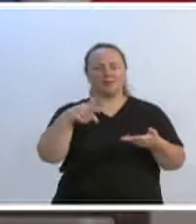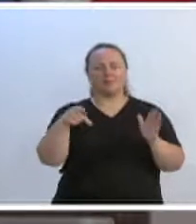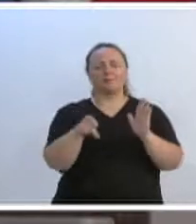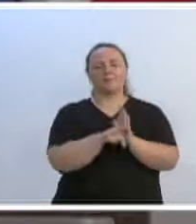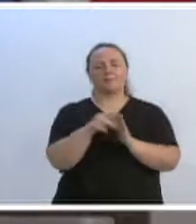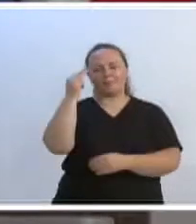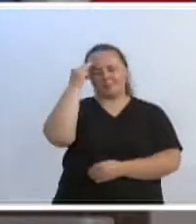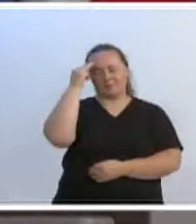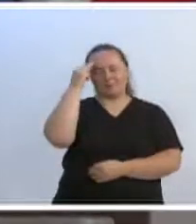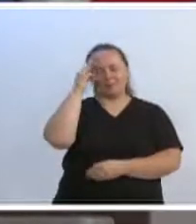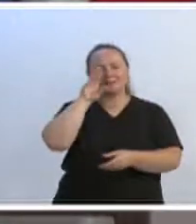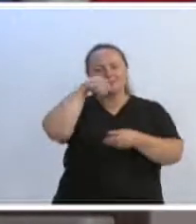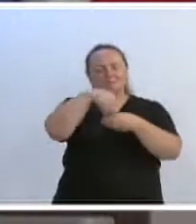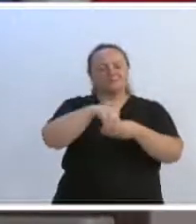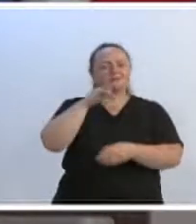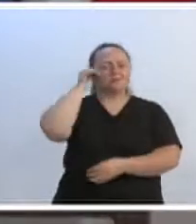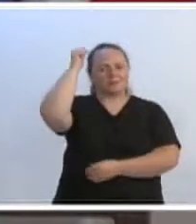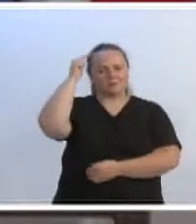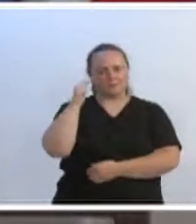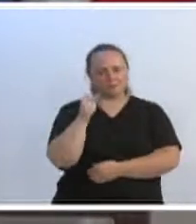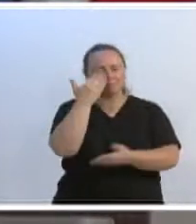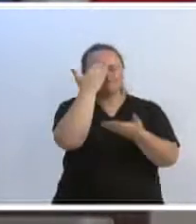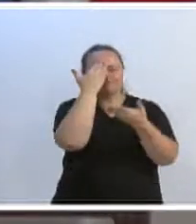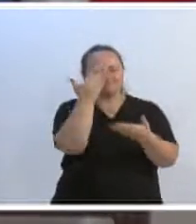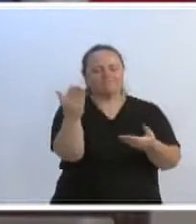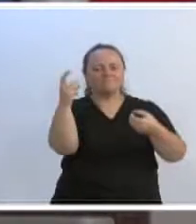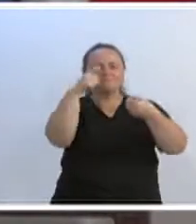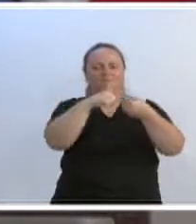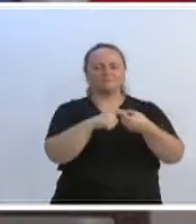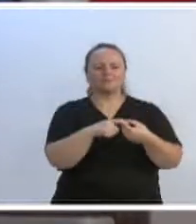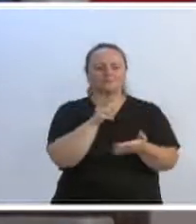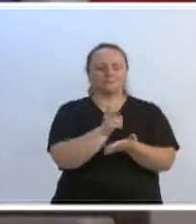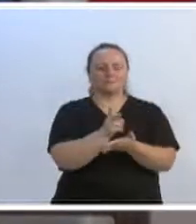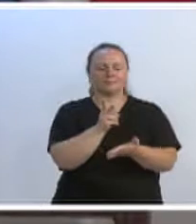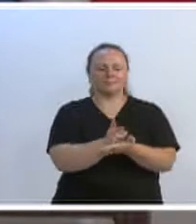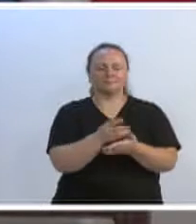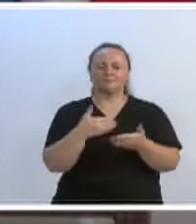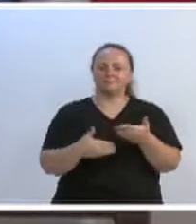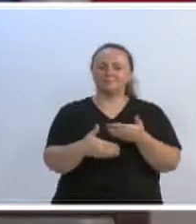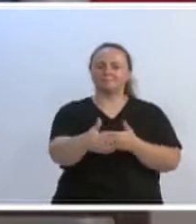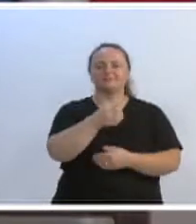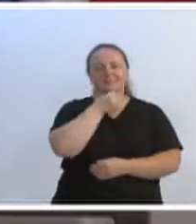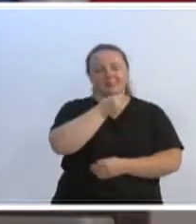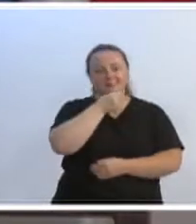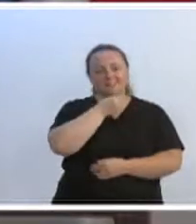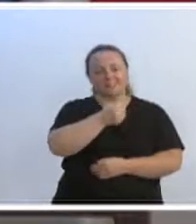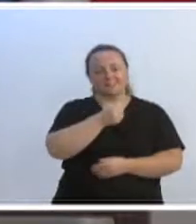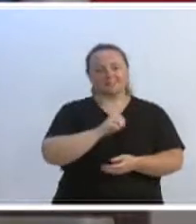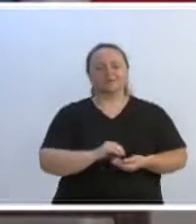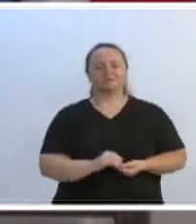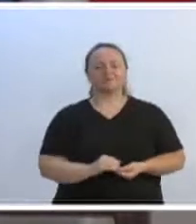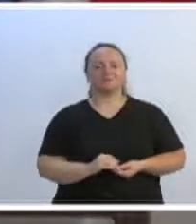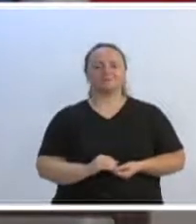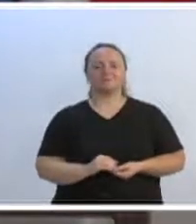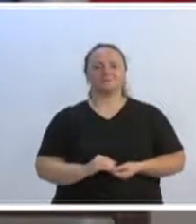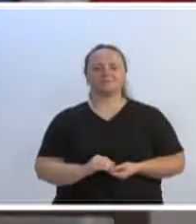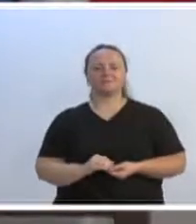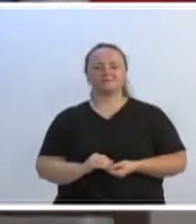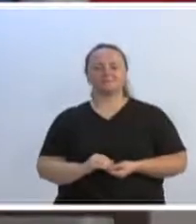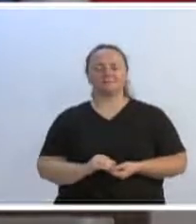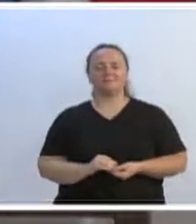olhar diferente. Ao meu amigo, o senhor Kurt Rechtebaum, que aqui se encontra, que é um